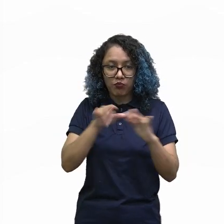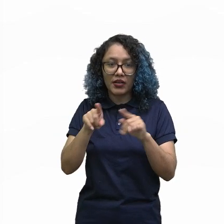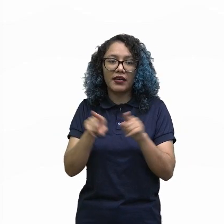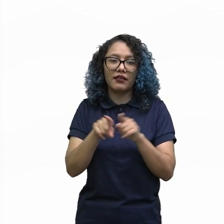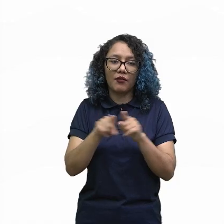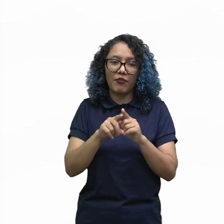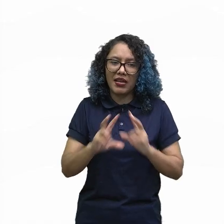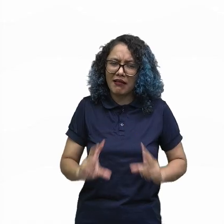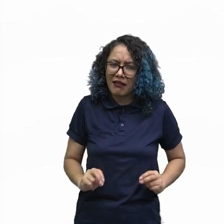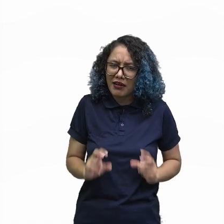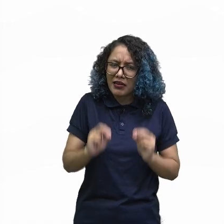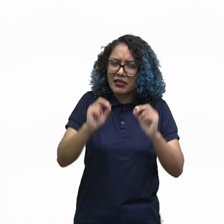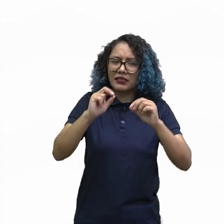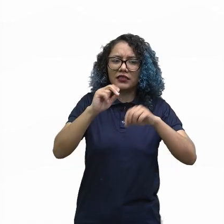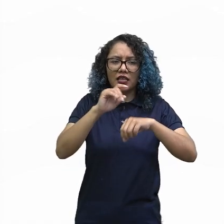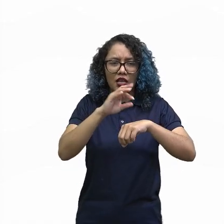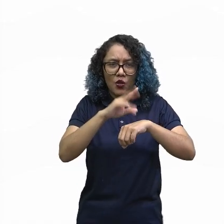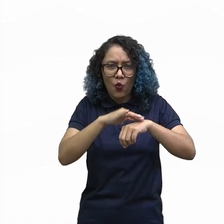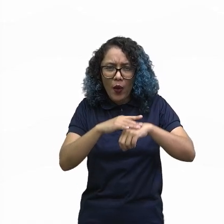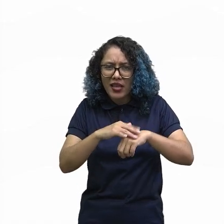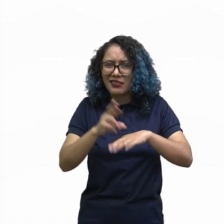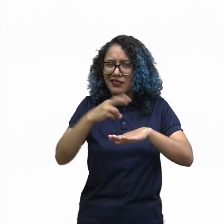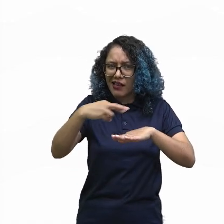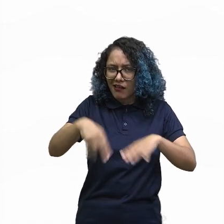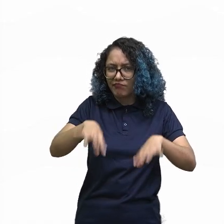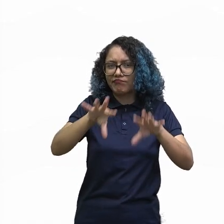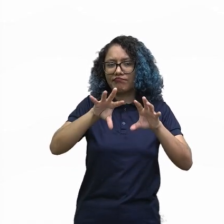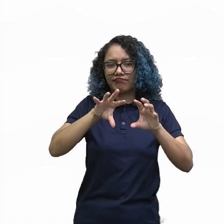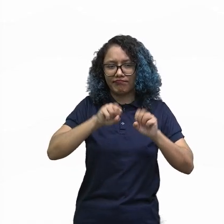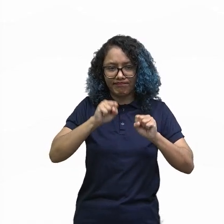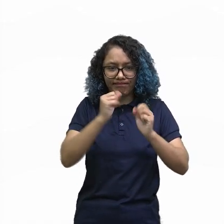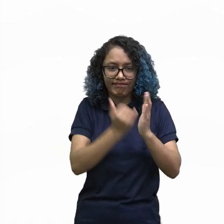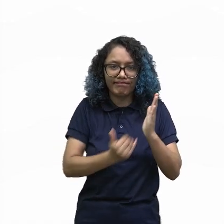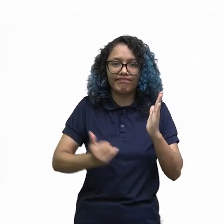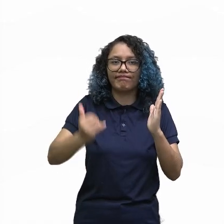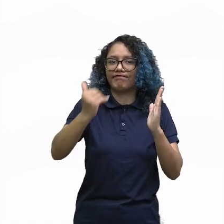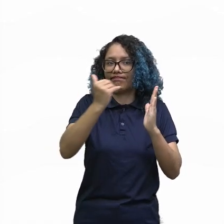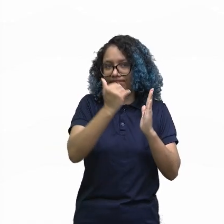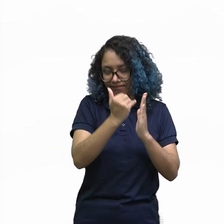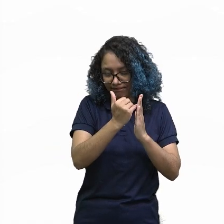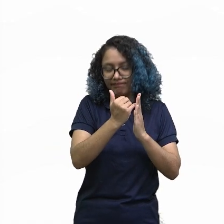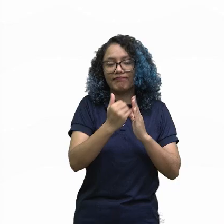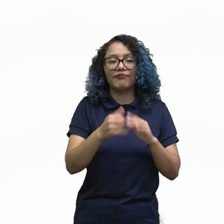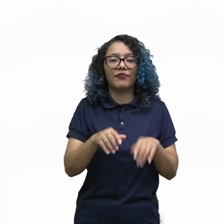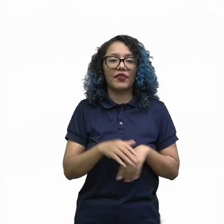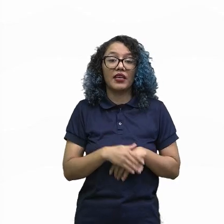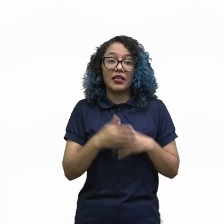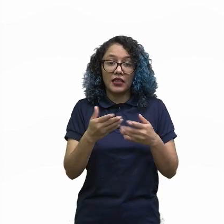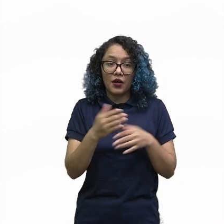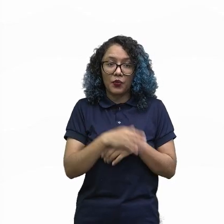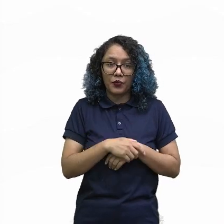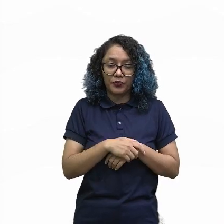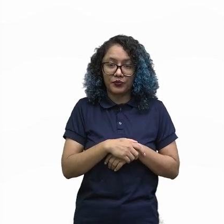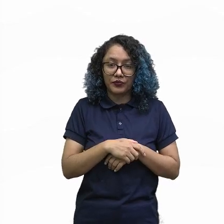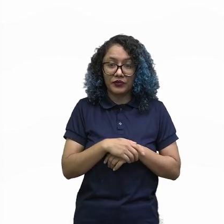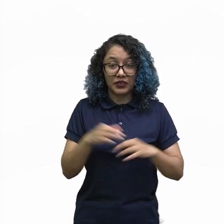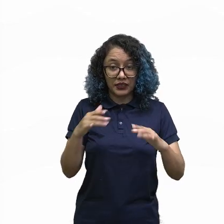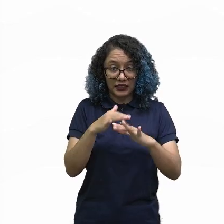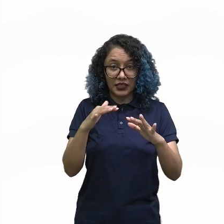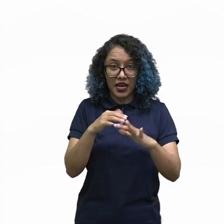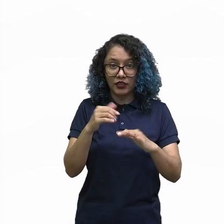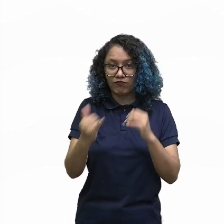e doenças relacionadas à radiação. Na cidade onde aconteceu